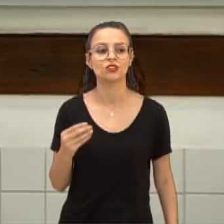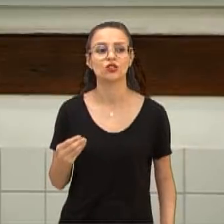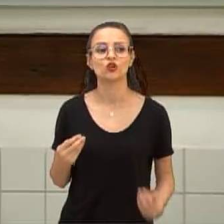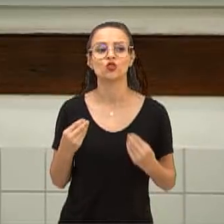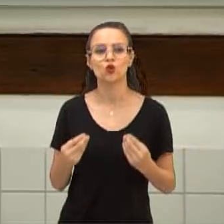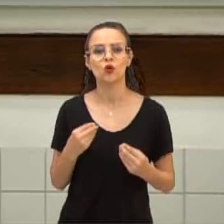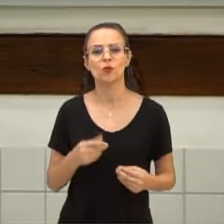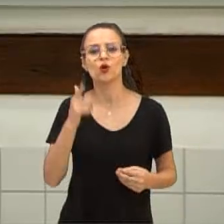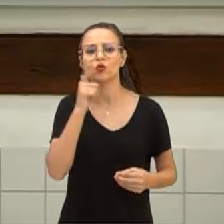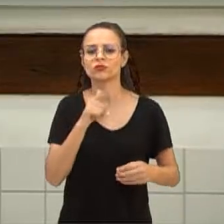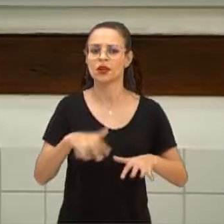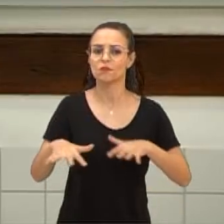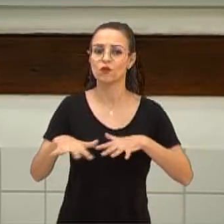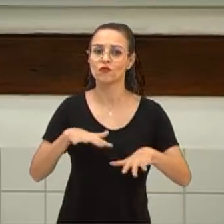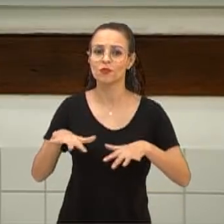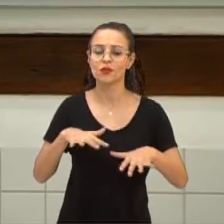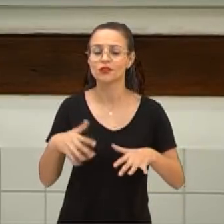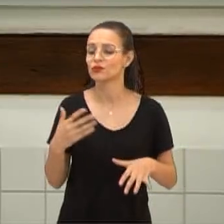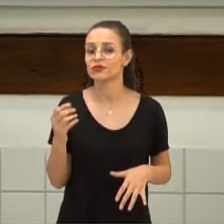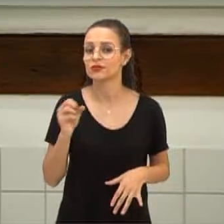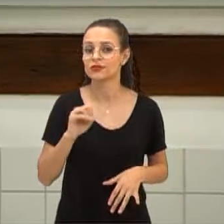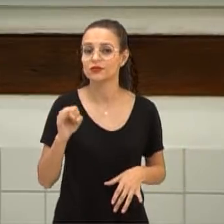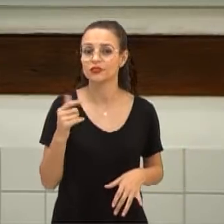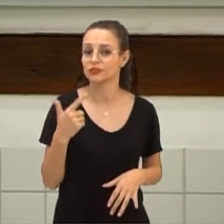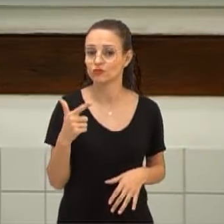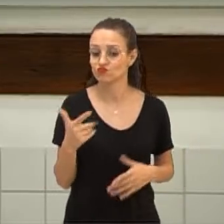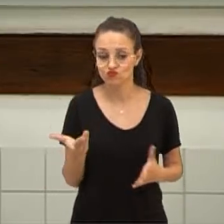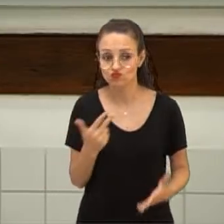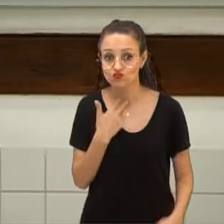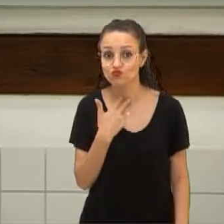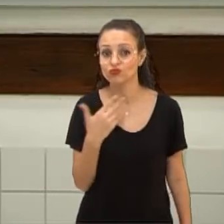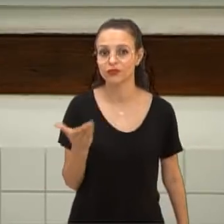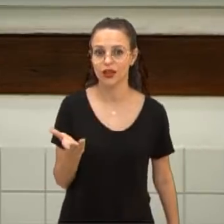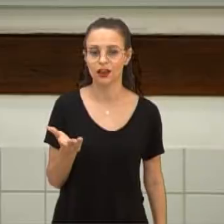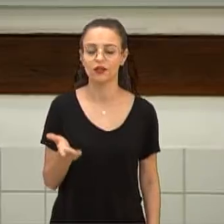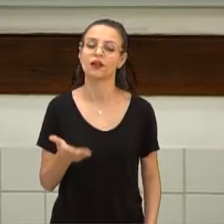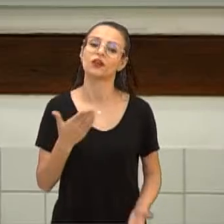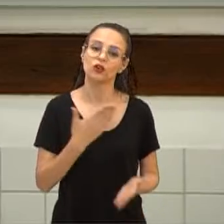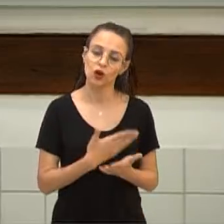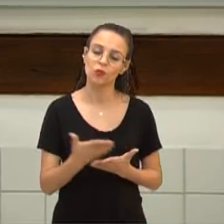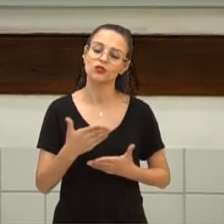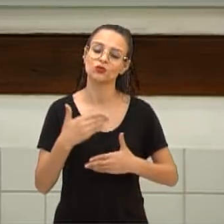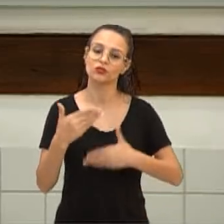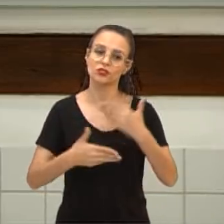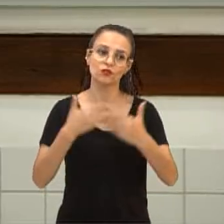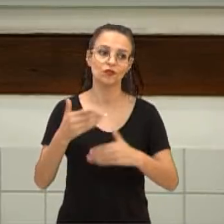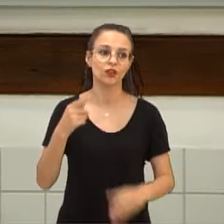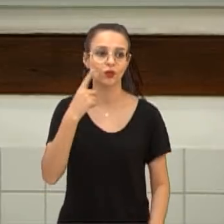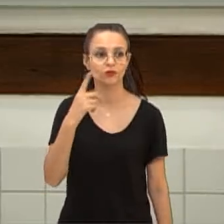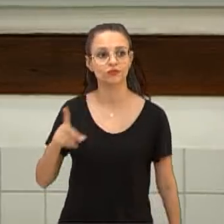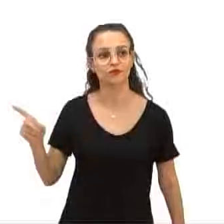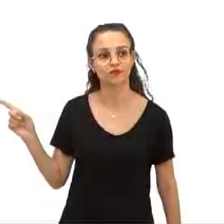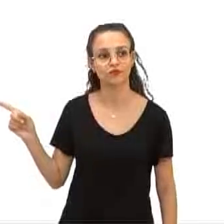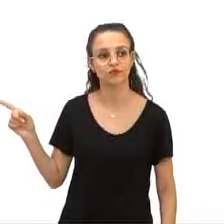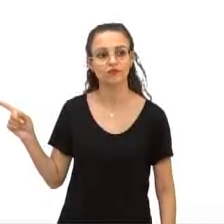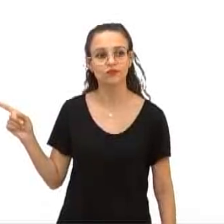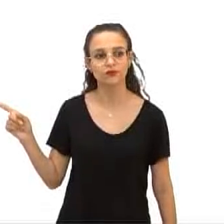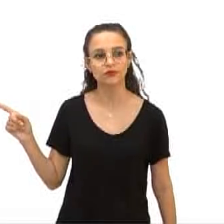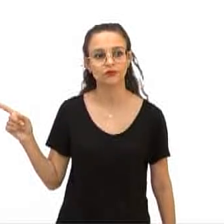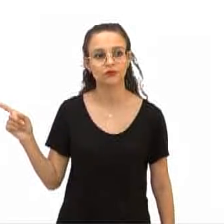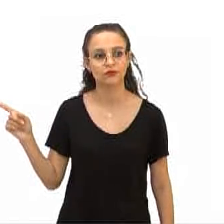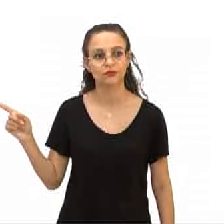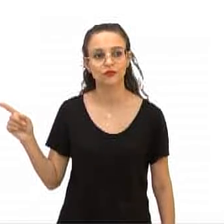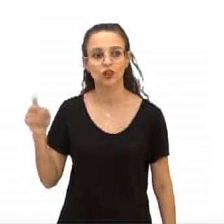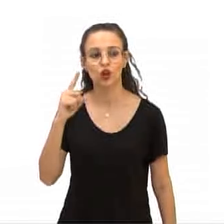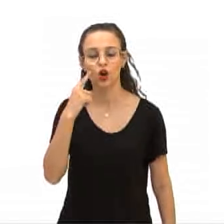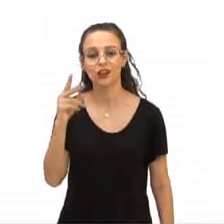eles ganhariam um movimento se não tinham essa condição? Então eles começaram a desenvolver isso aqui, pessoal. É chamado de